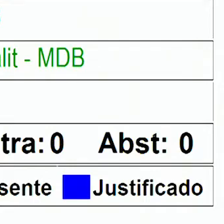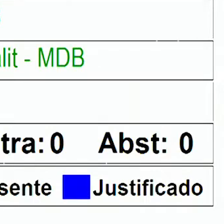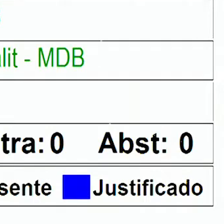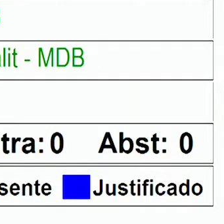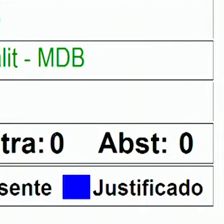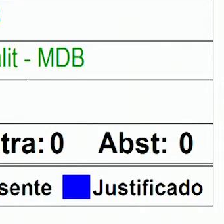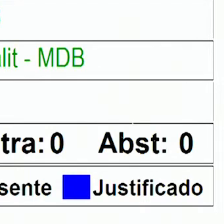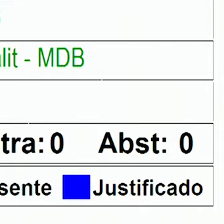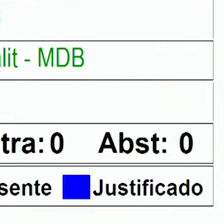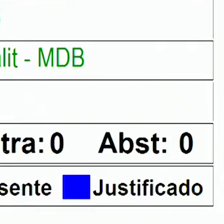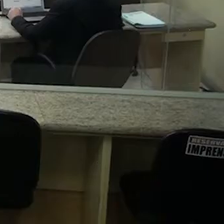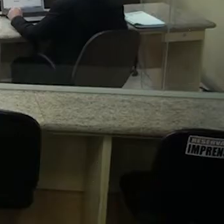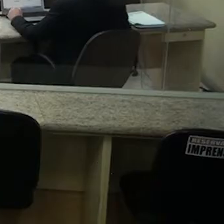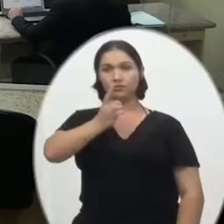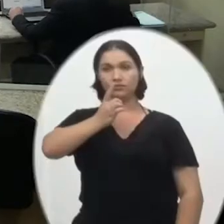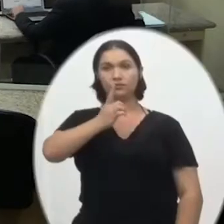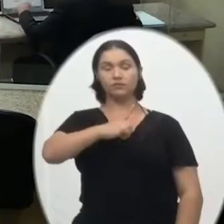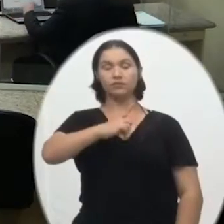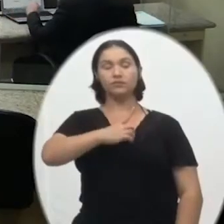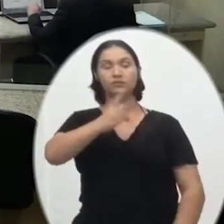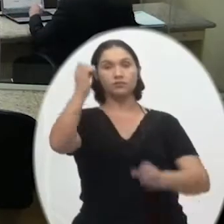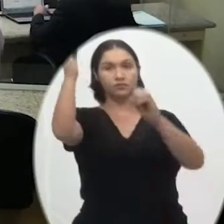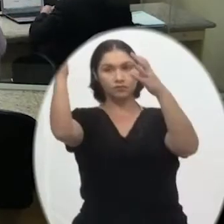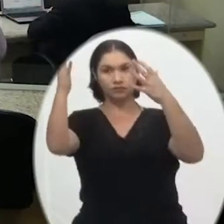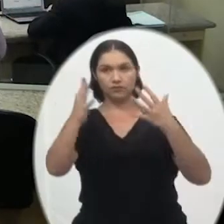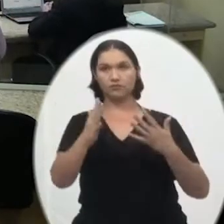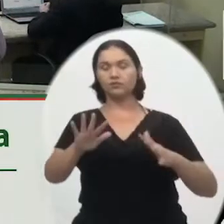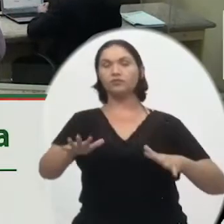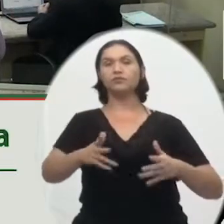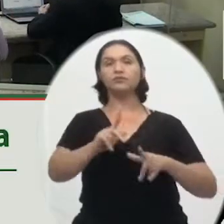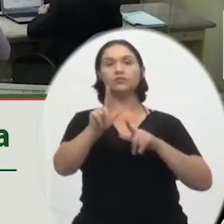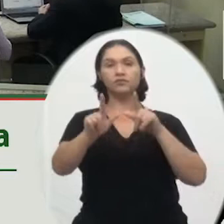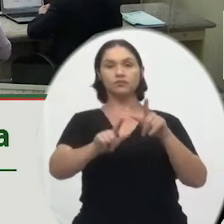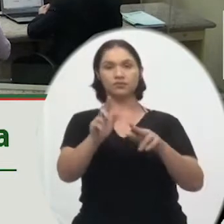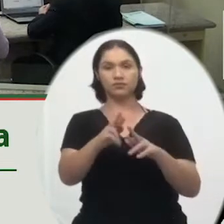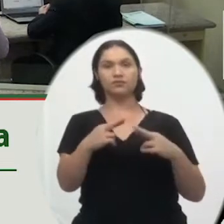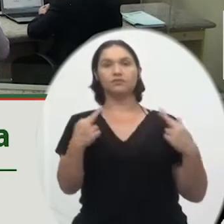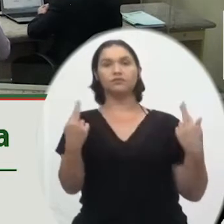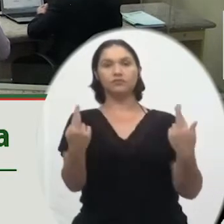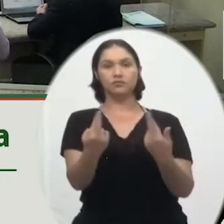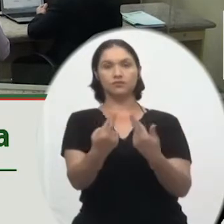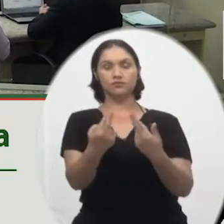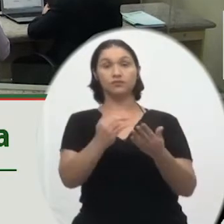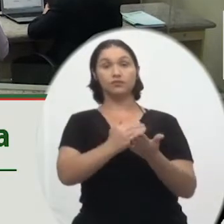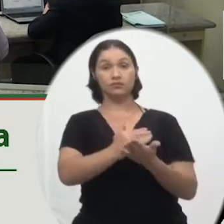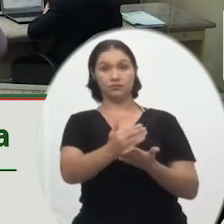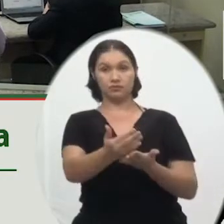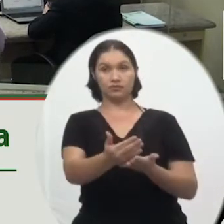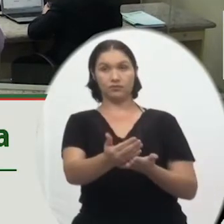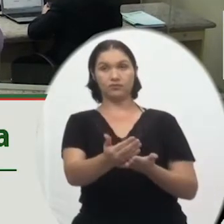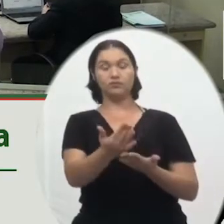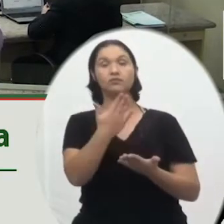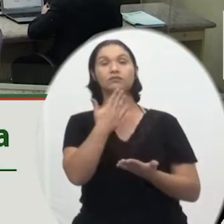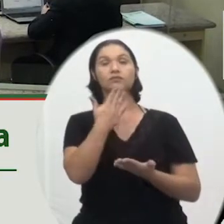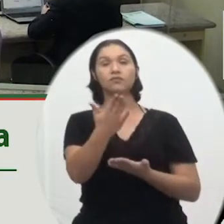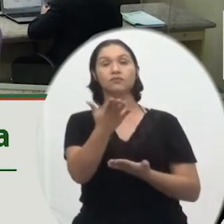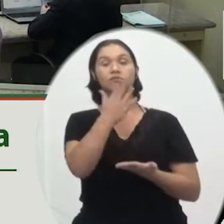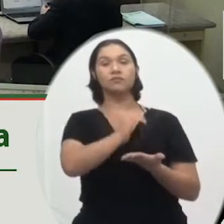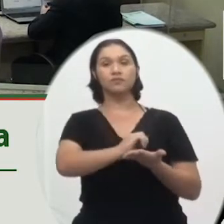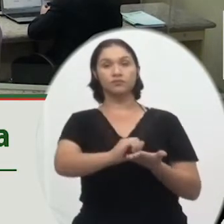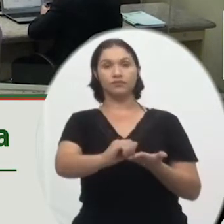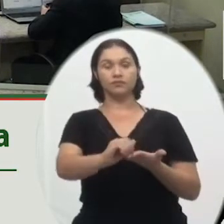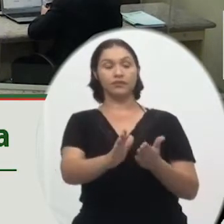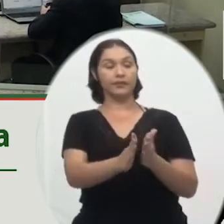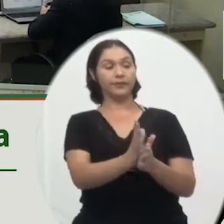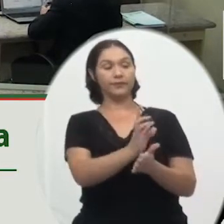Havendo quórum regimental sob a proteção de Deus, iniciamos os trabalhos da presente sessão. Solicito ao senhor secretário que faça a leitura